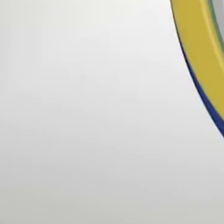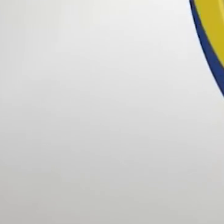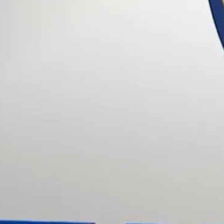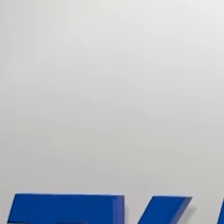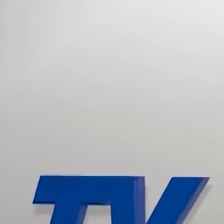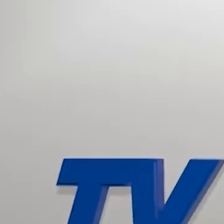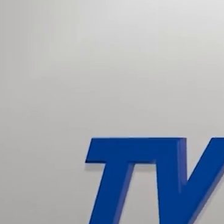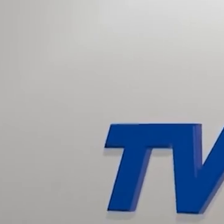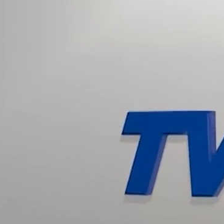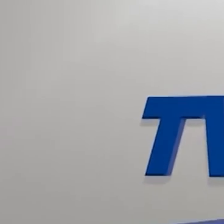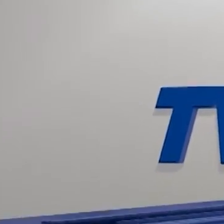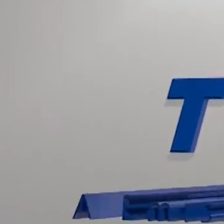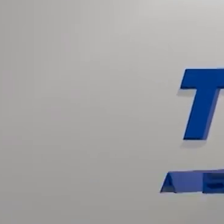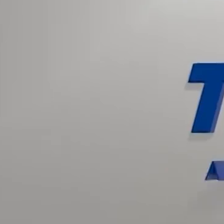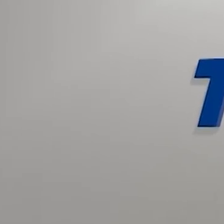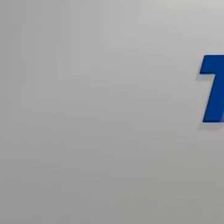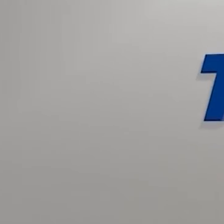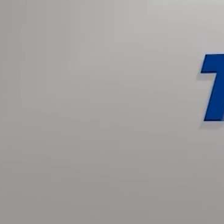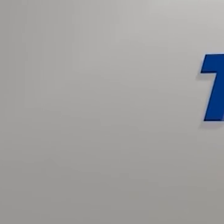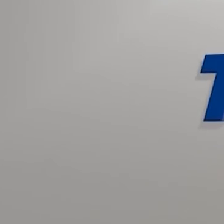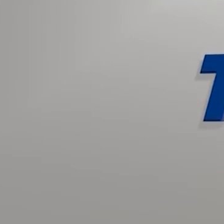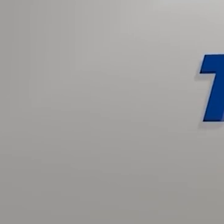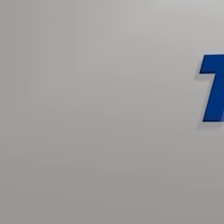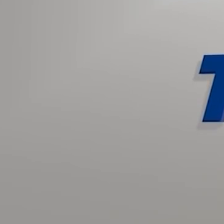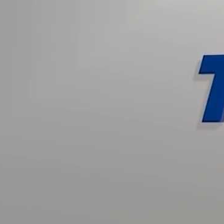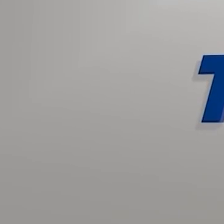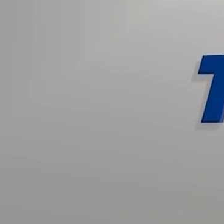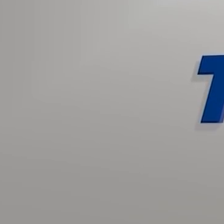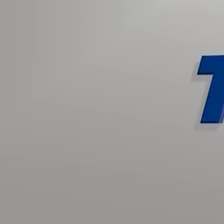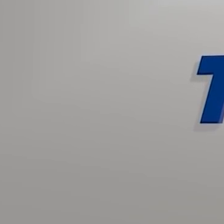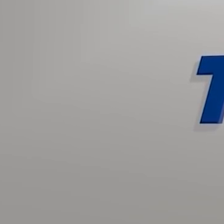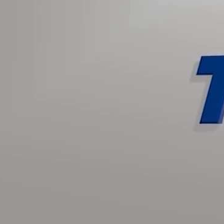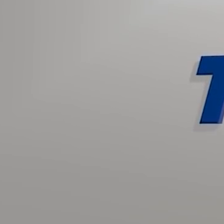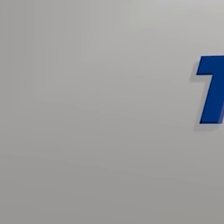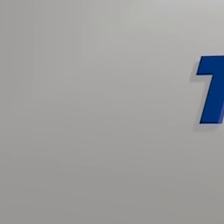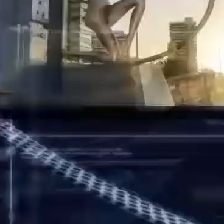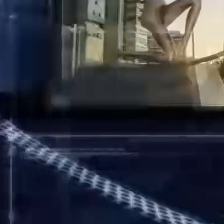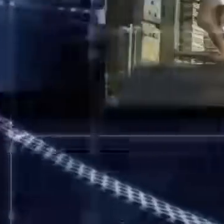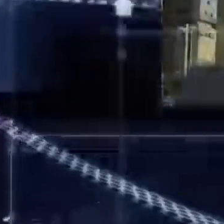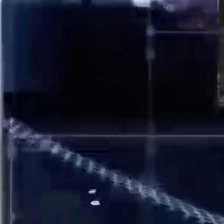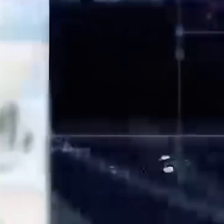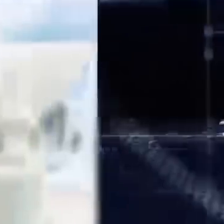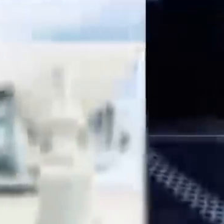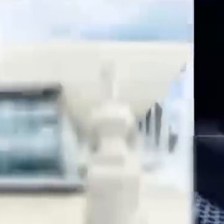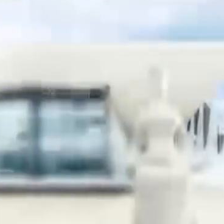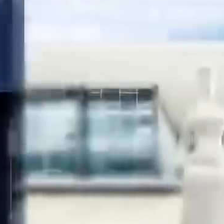TV Fortaleza, a emissora da Casa do Povo.